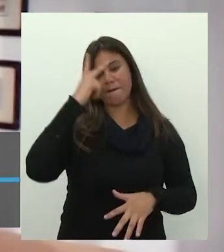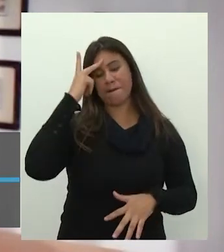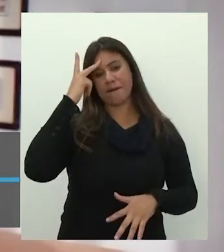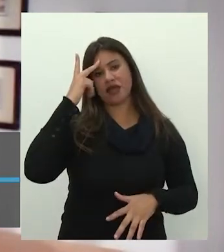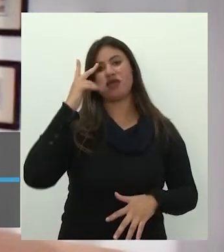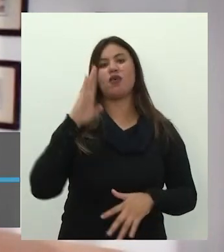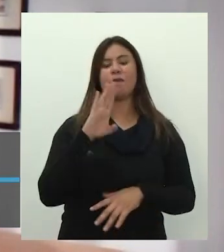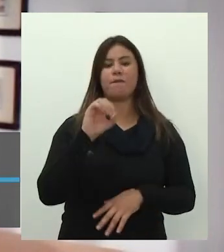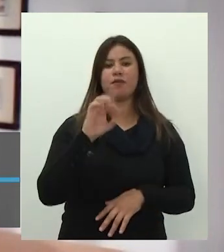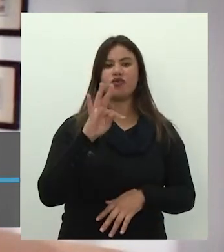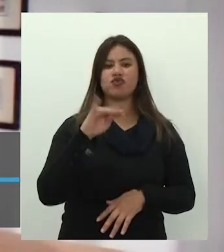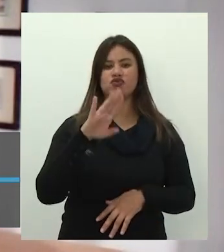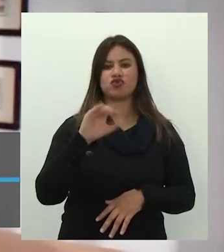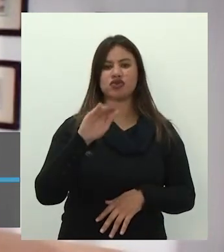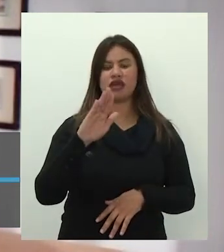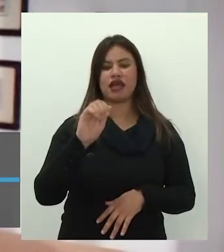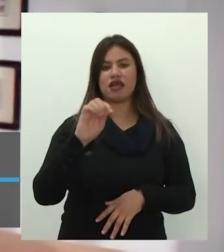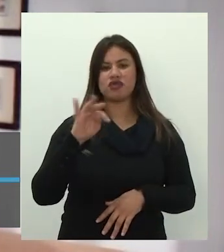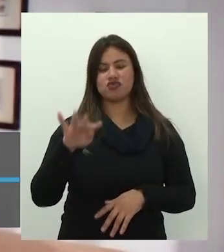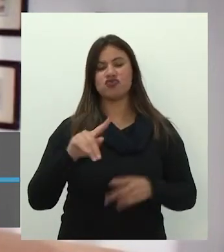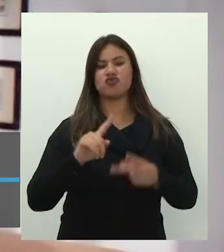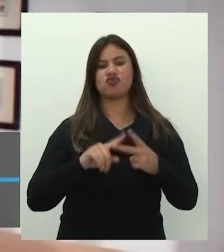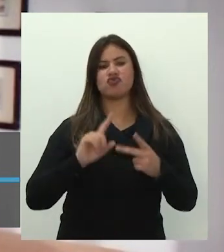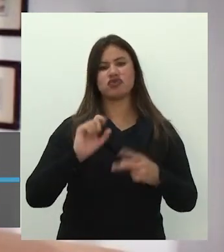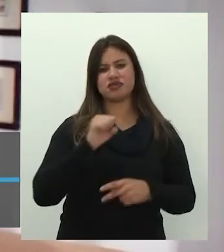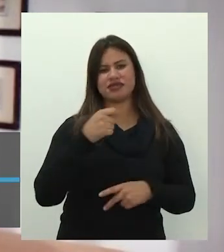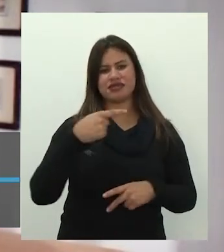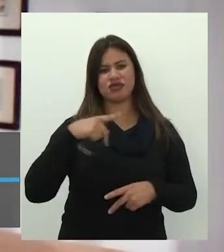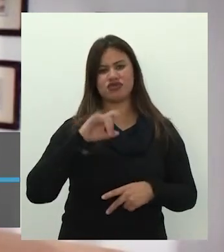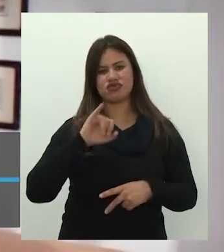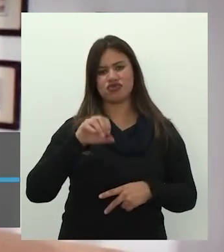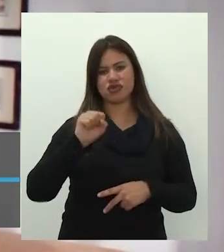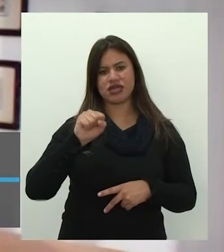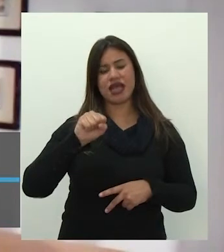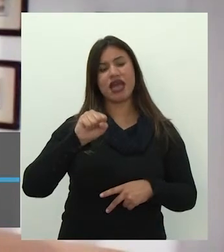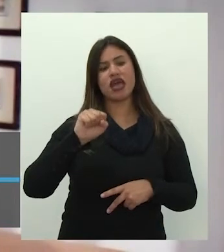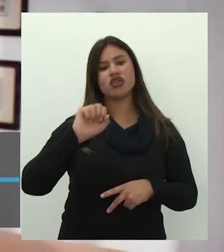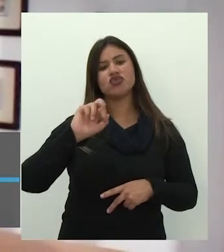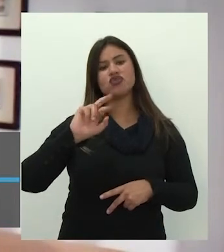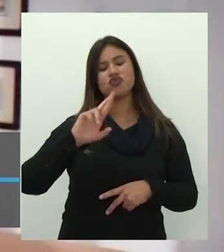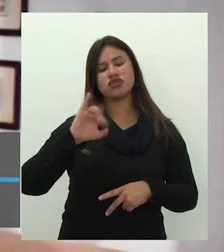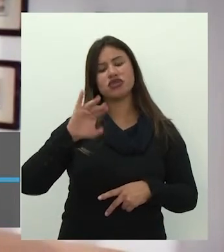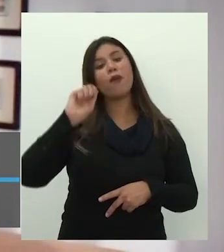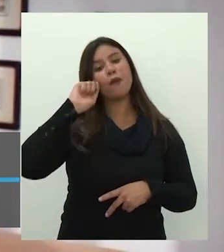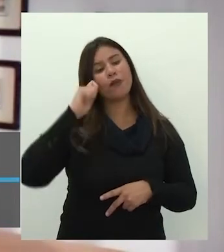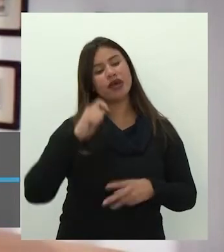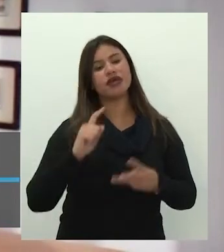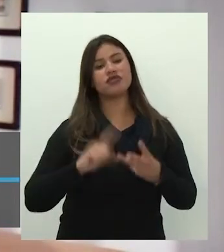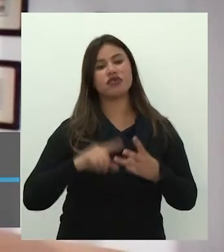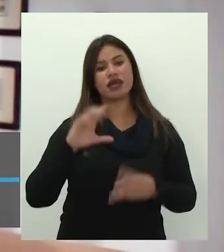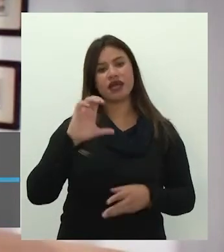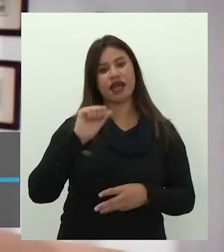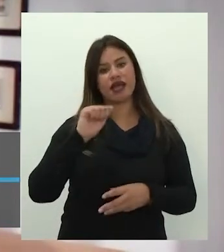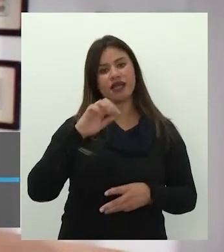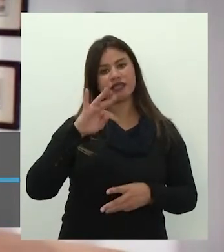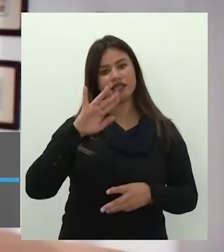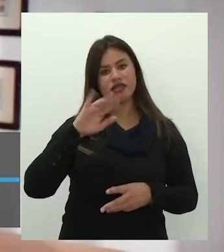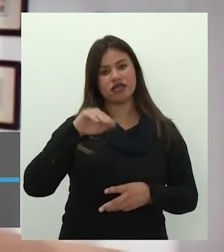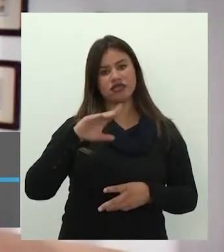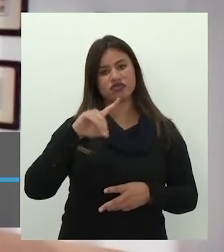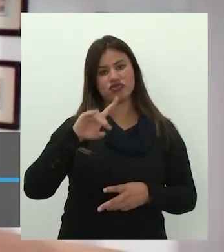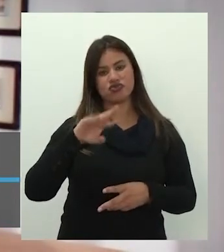pessoas de Botucatu, de São José do Rio Preto, de Catanduva. E lá no conselho, né, Carmen,